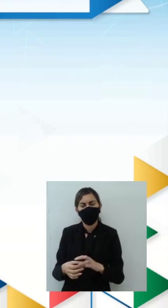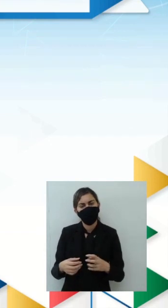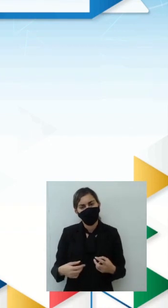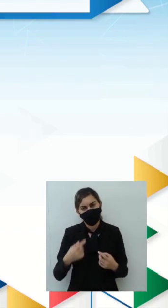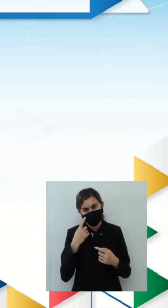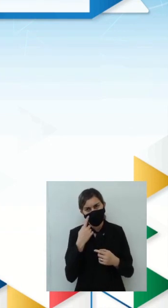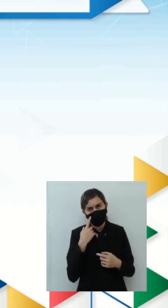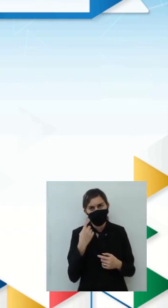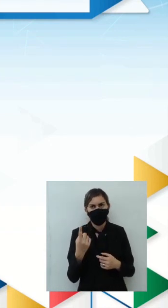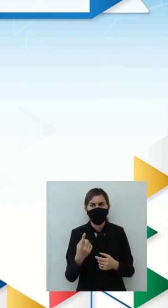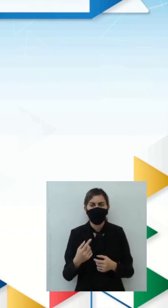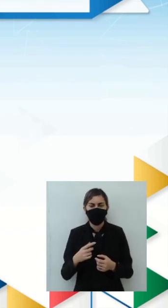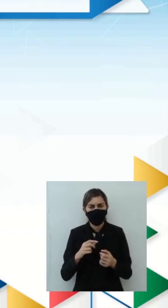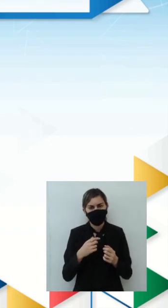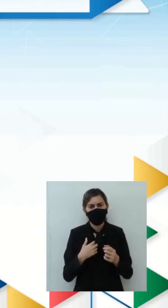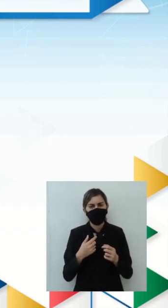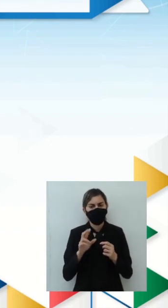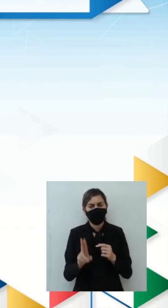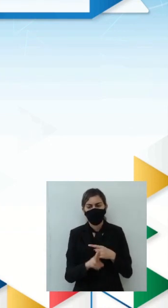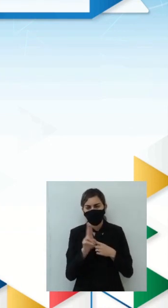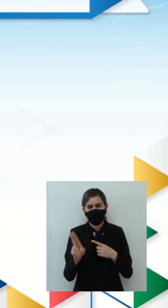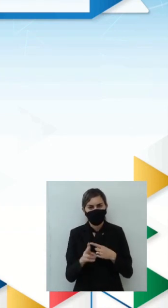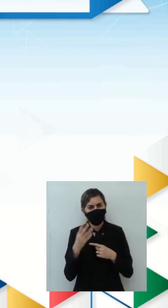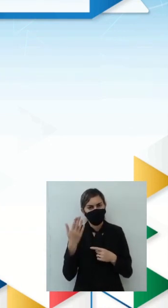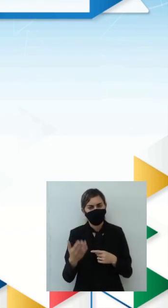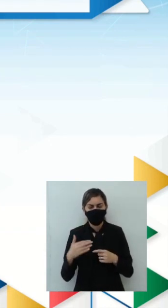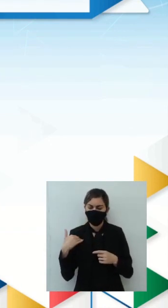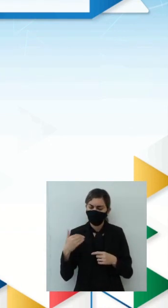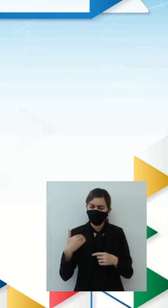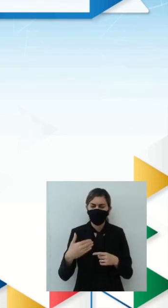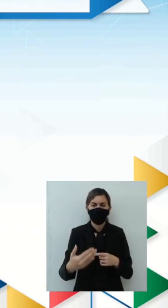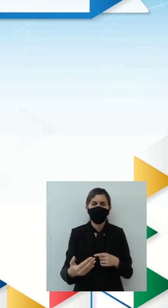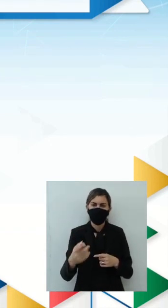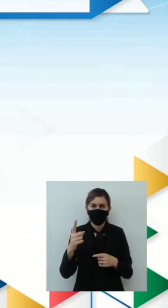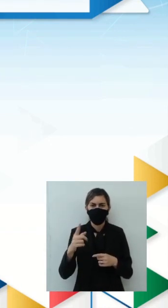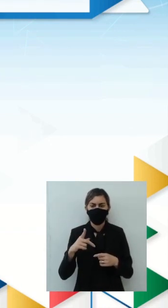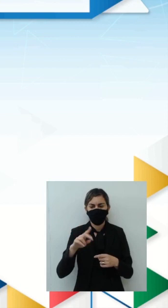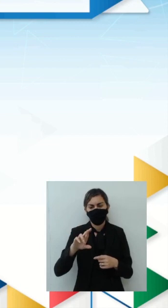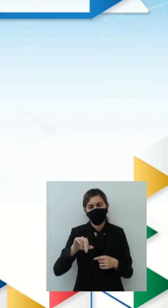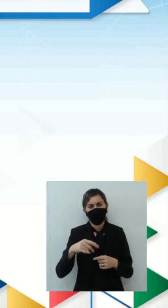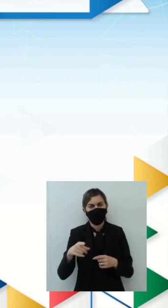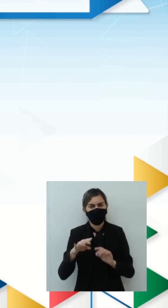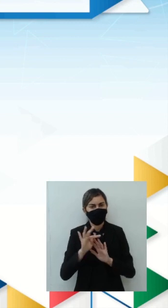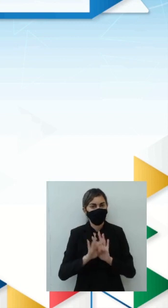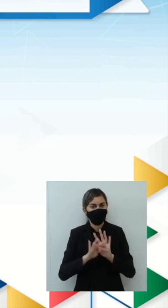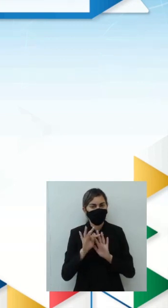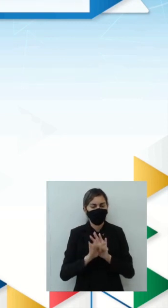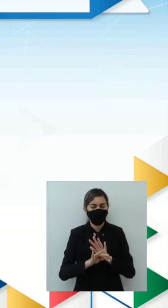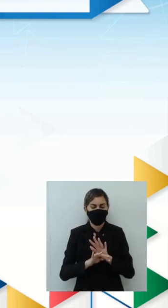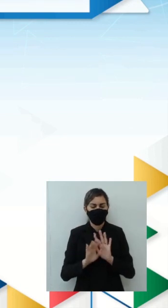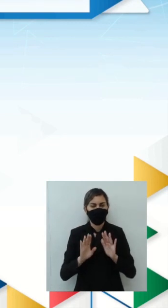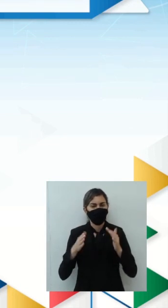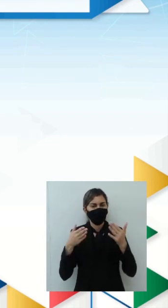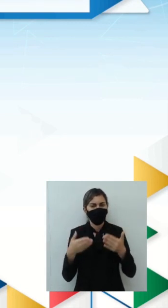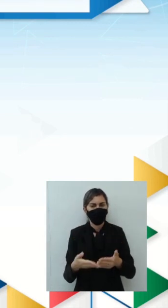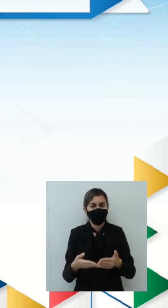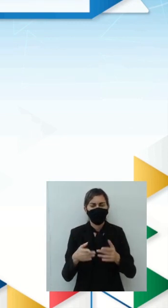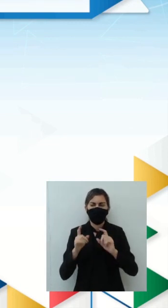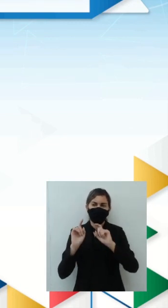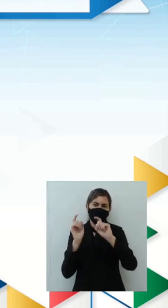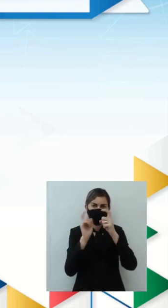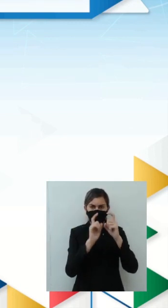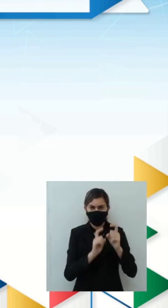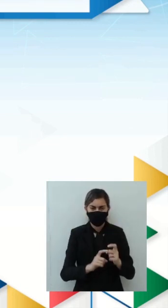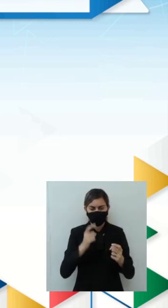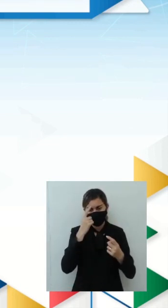Acompanhe comigo. É um recurso utilizado ao longo da produção textual com o intuito de articular